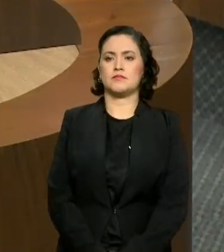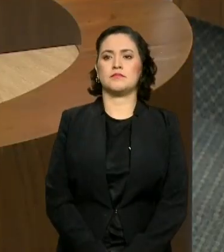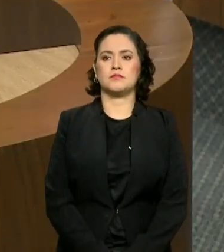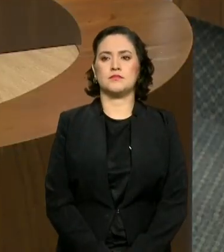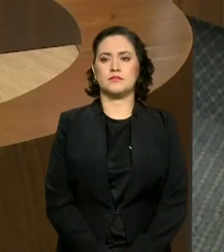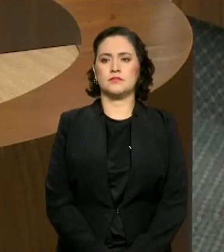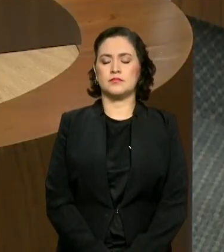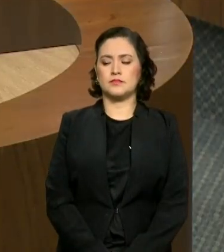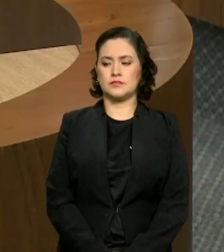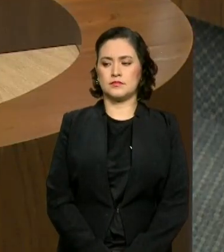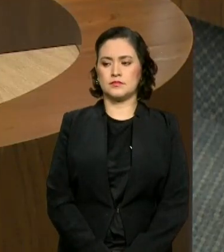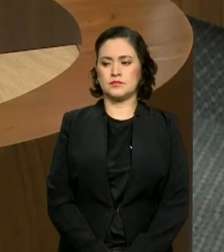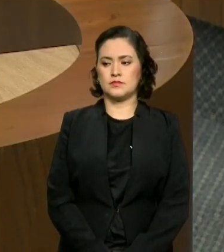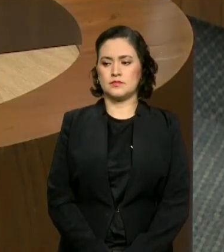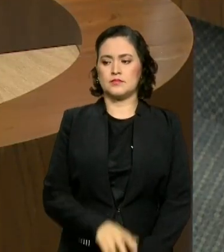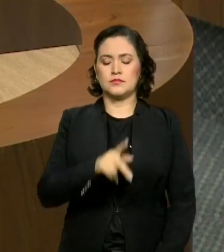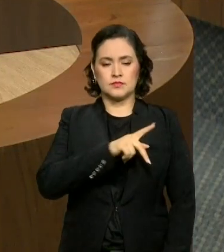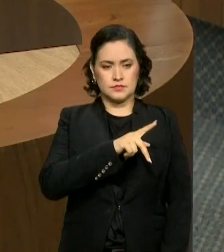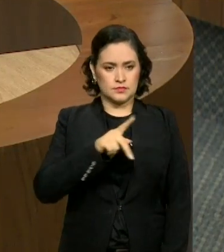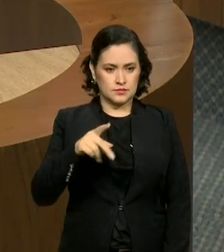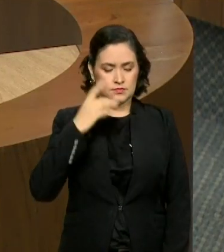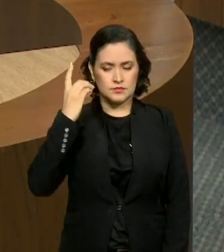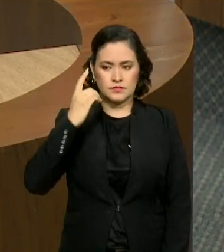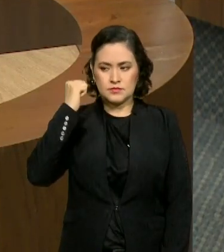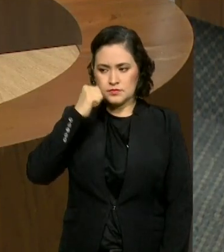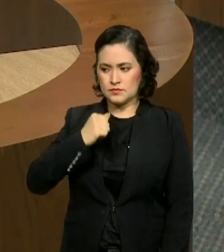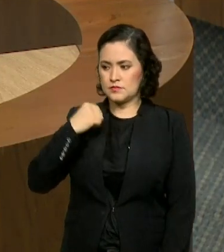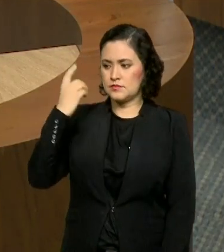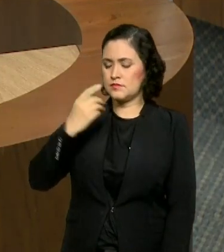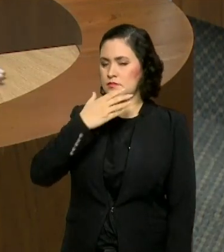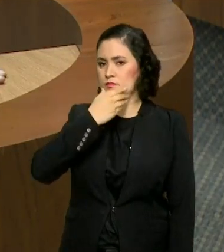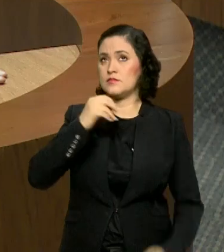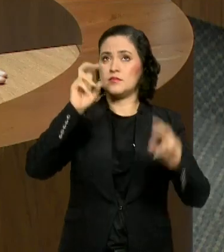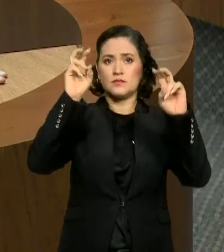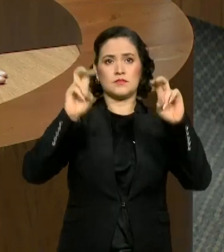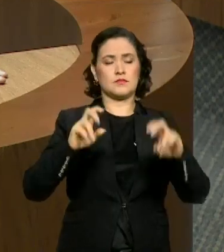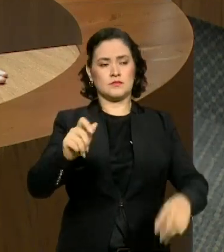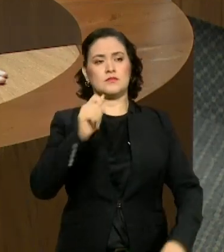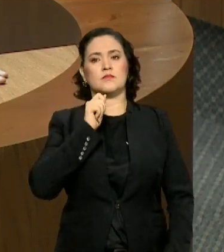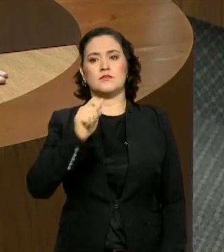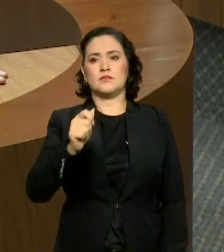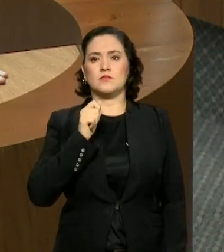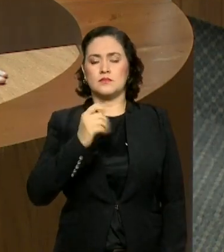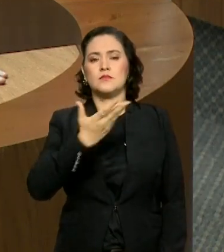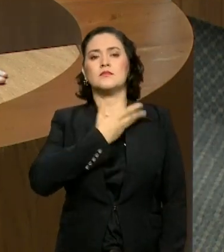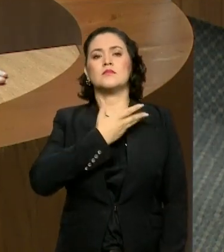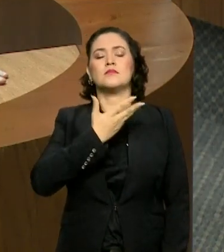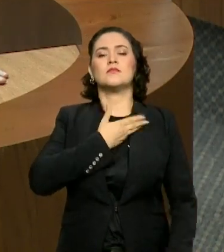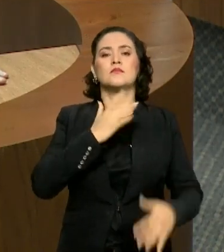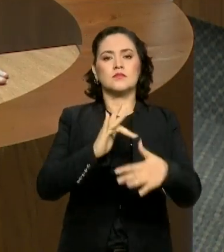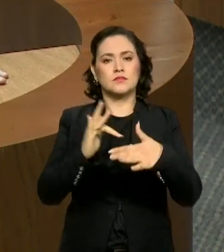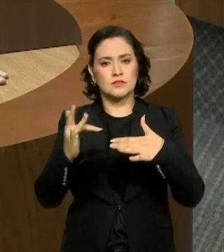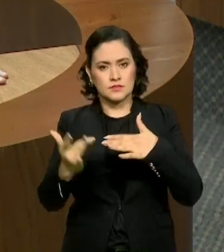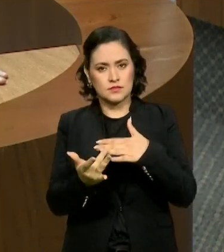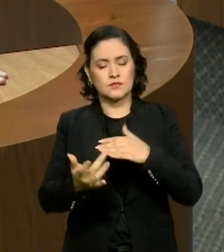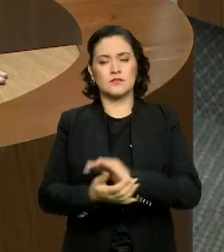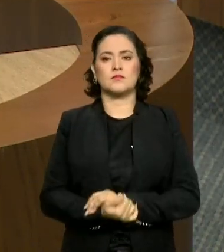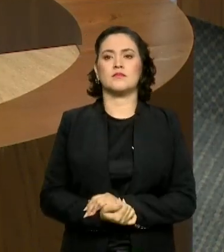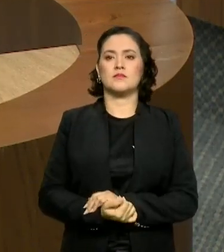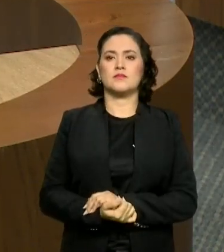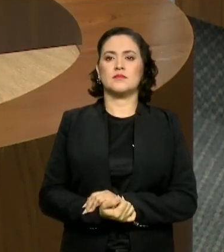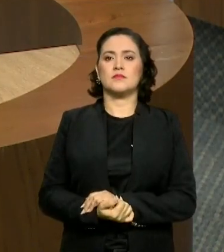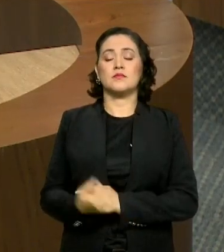Senhor presidente, senhores deputados, deputadas, galeria, imprensa, amigos das redes sociais,